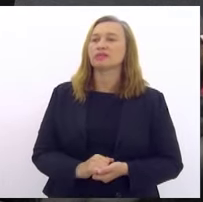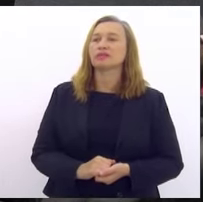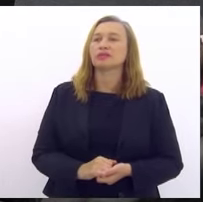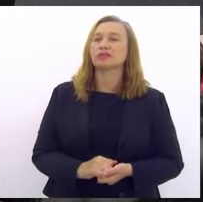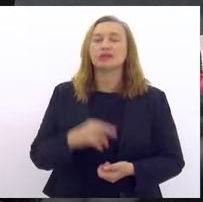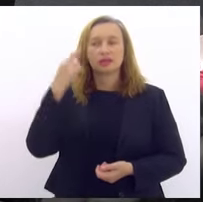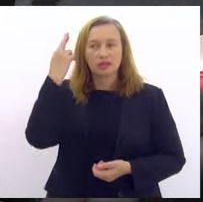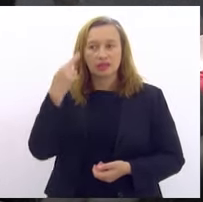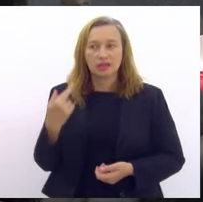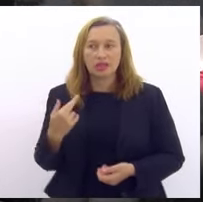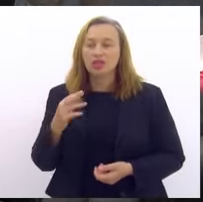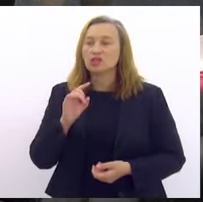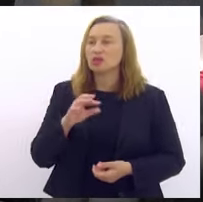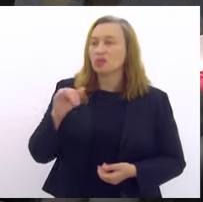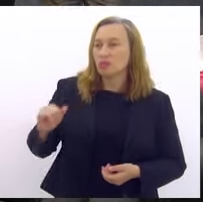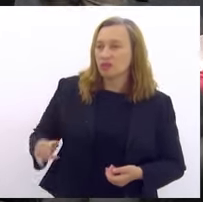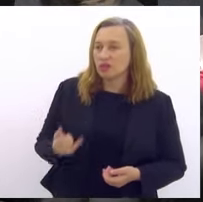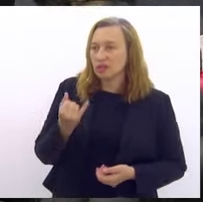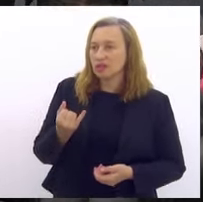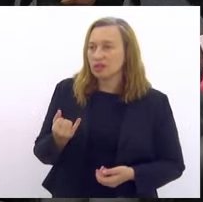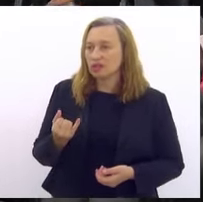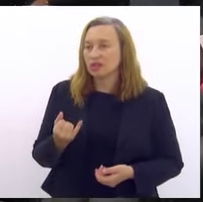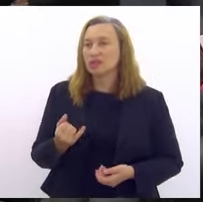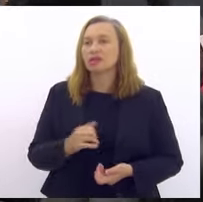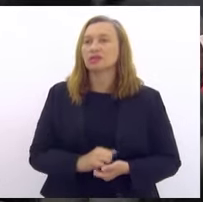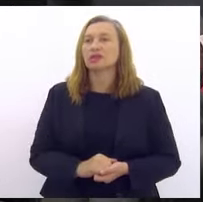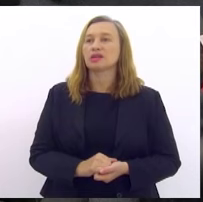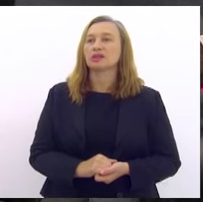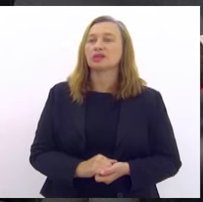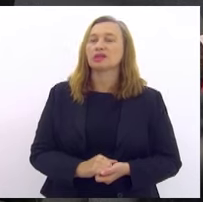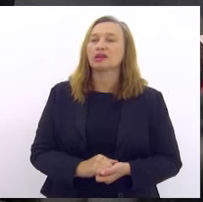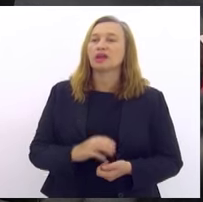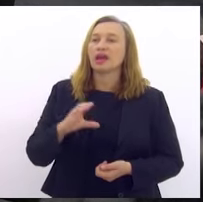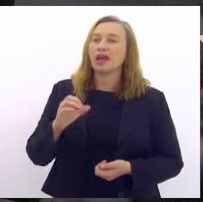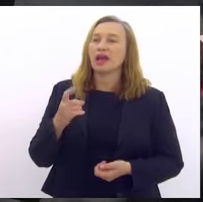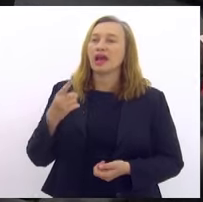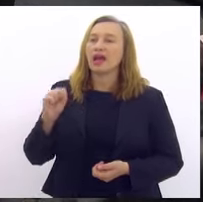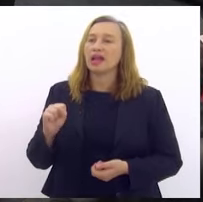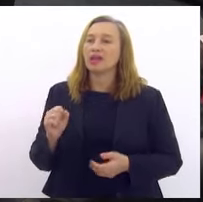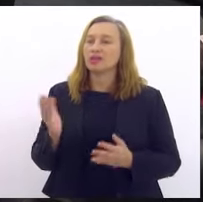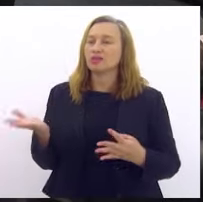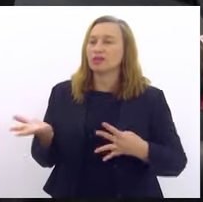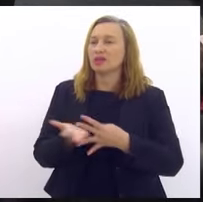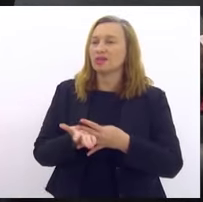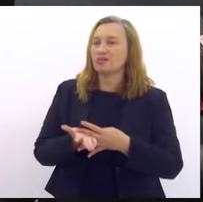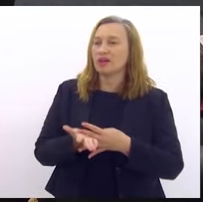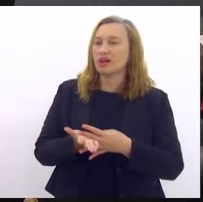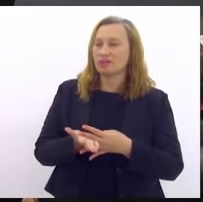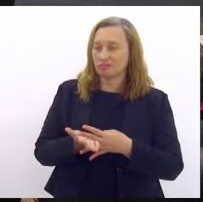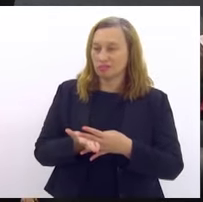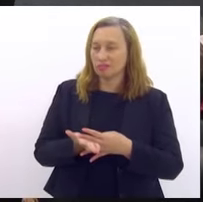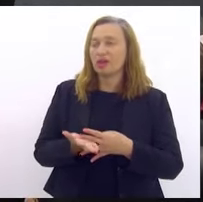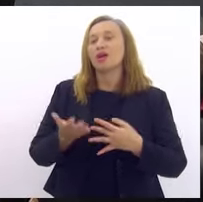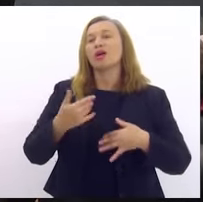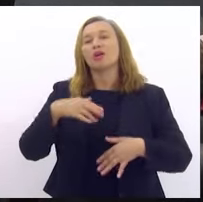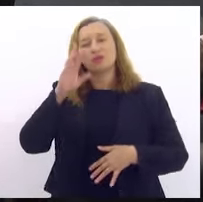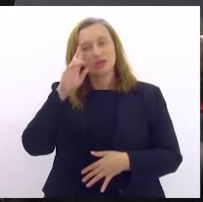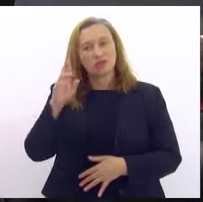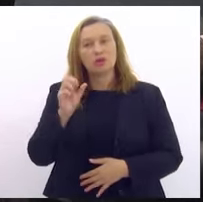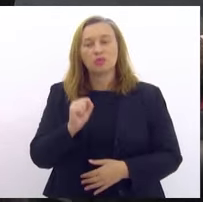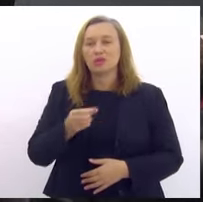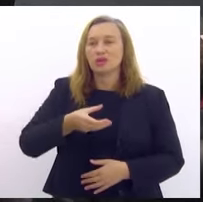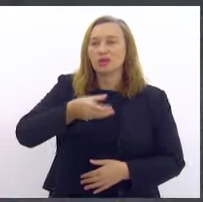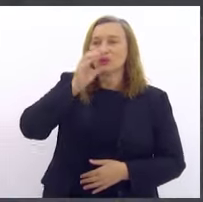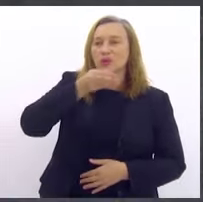Renatinho. Só aproveitando aqui que estamos aqui. Vai que Carlinha me deu um intervalo comercial, eu tô. Para o senhor beber um copo